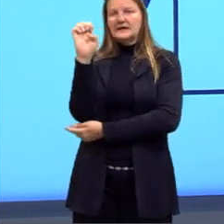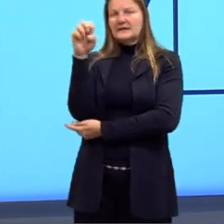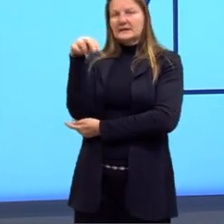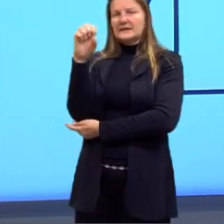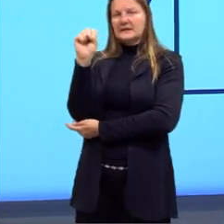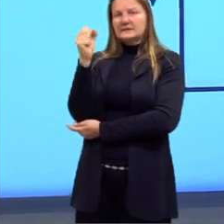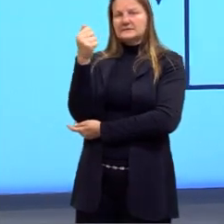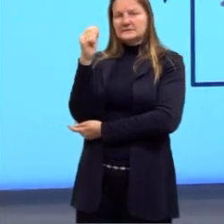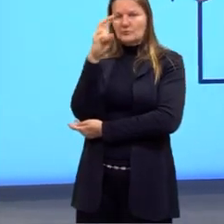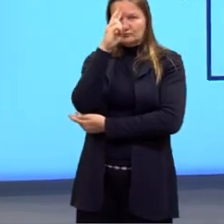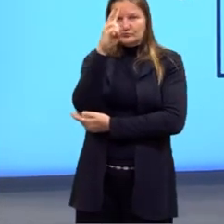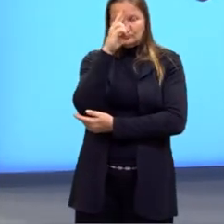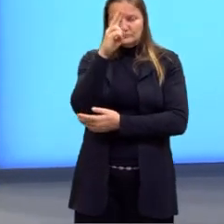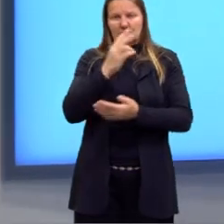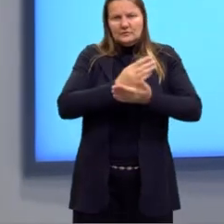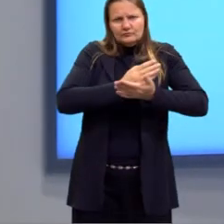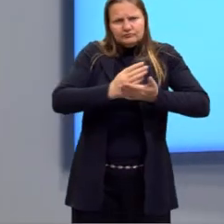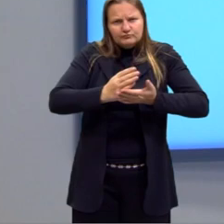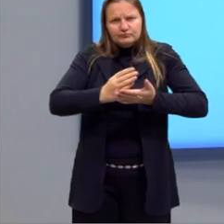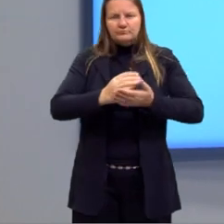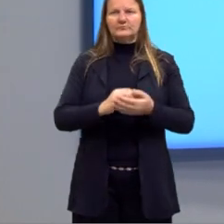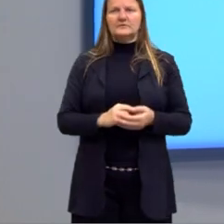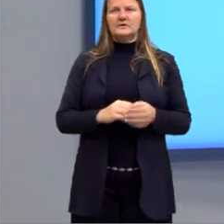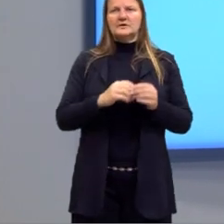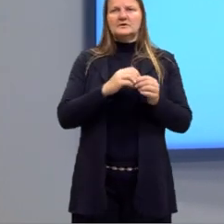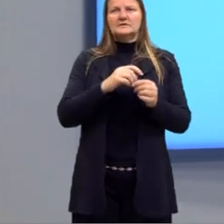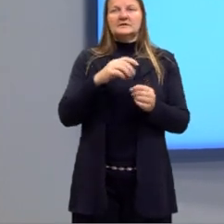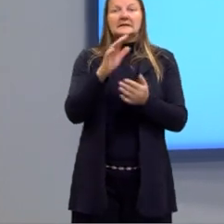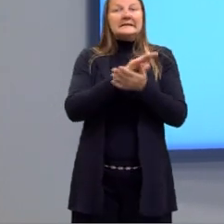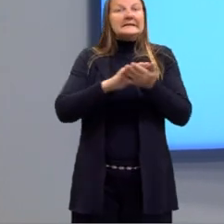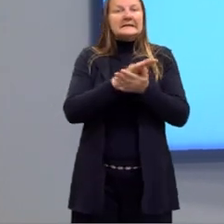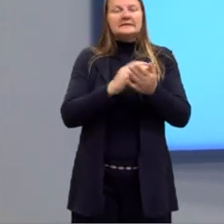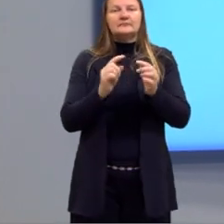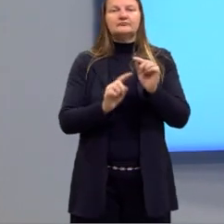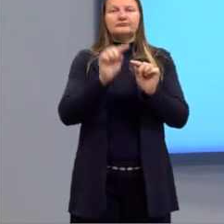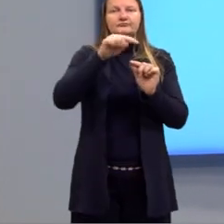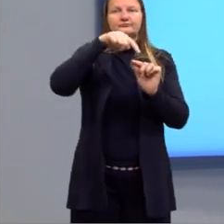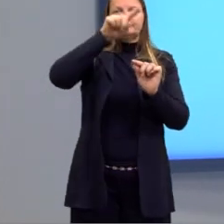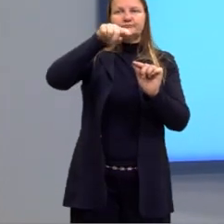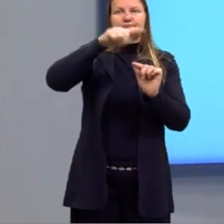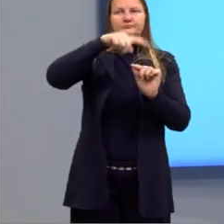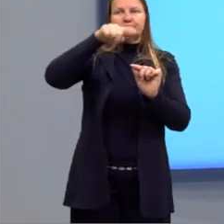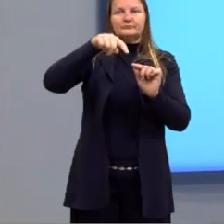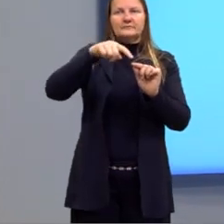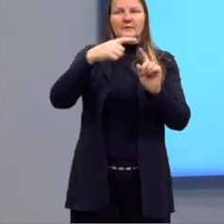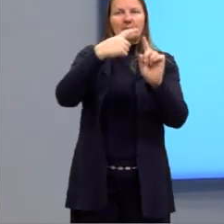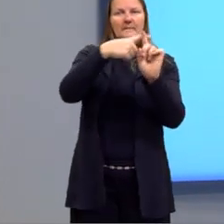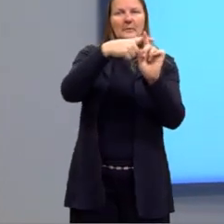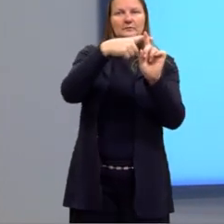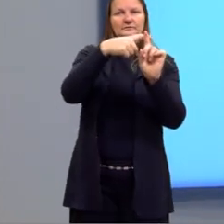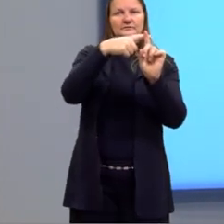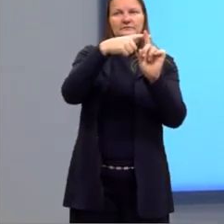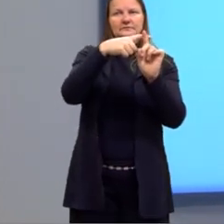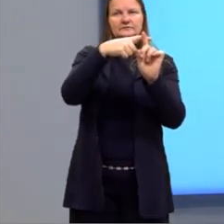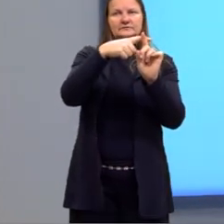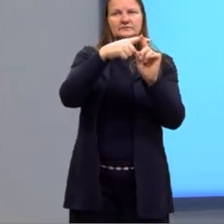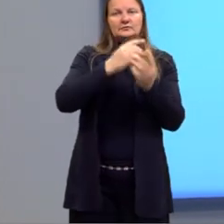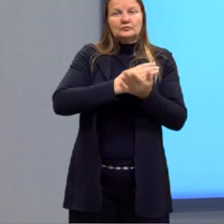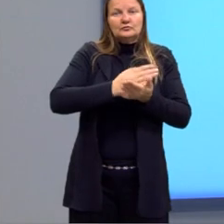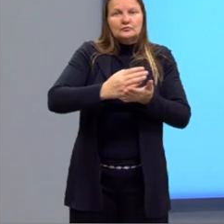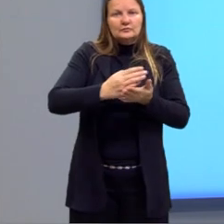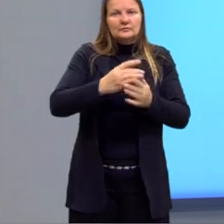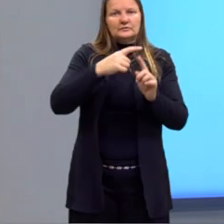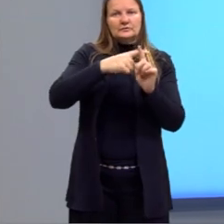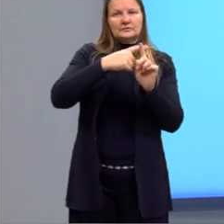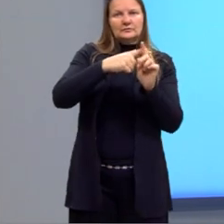fonte Lembrando que aqui né se não vier a desenhada a corrente a gente sabe que o lado maior é positivo e a corrente ela sai